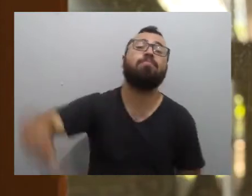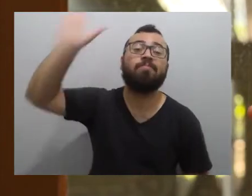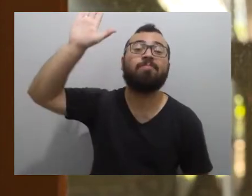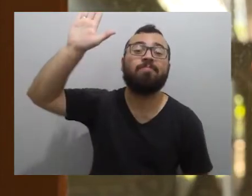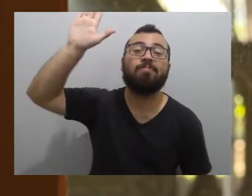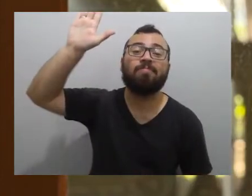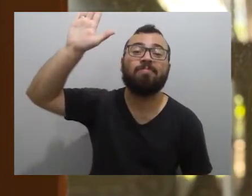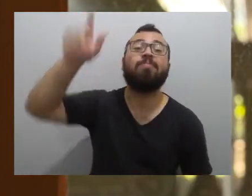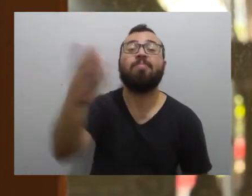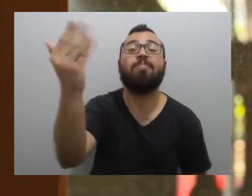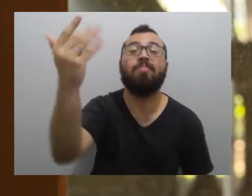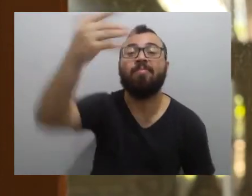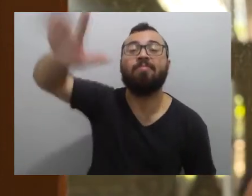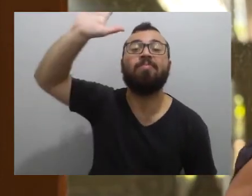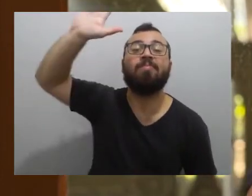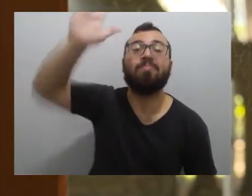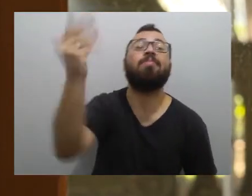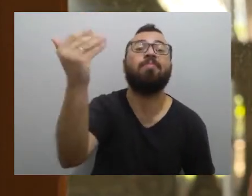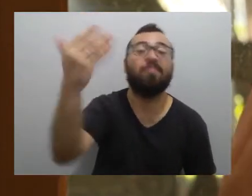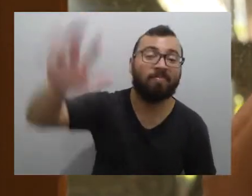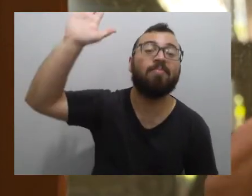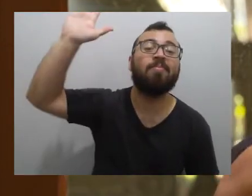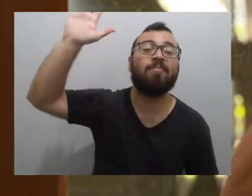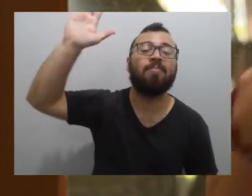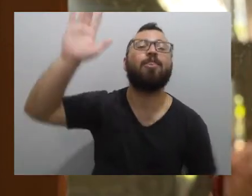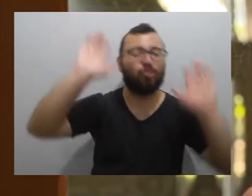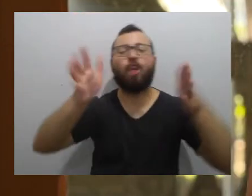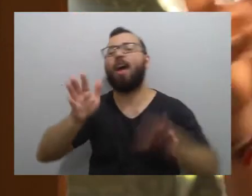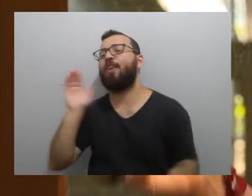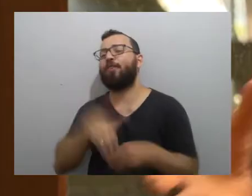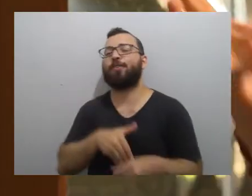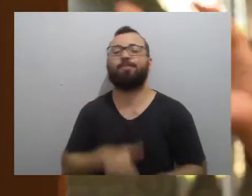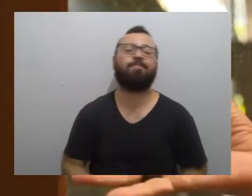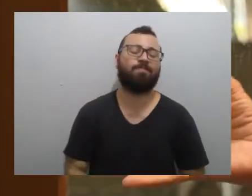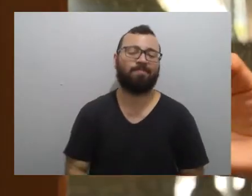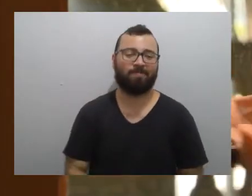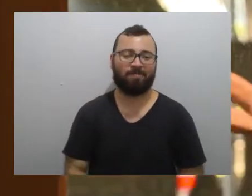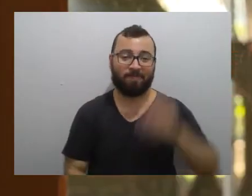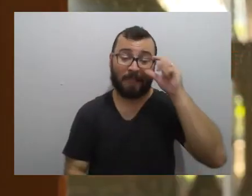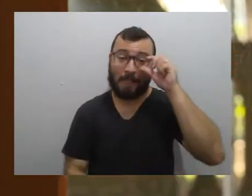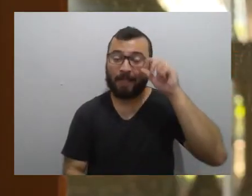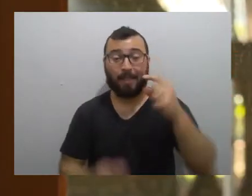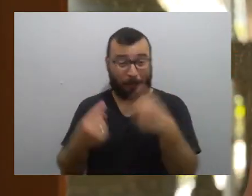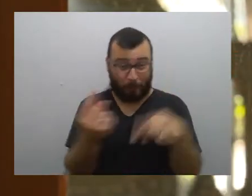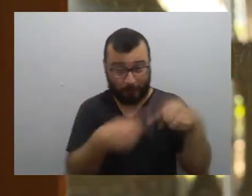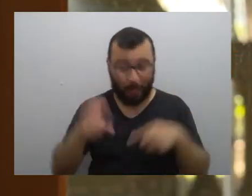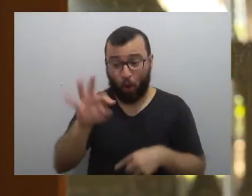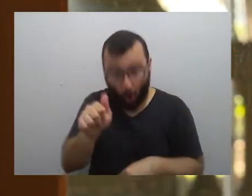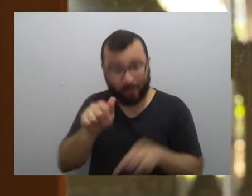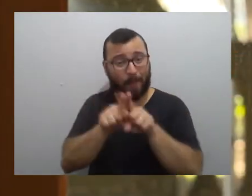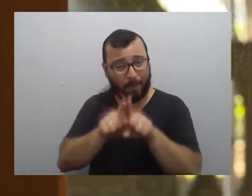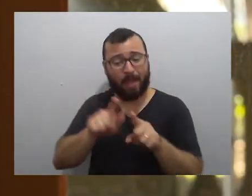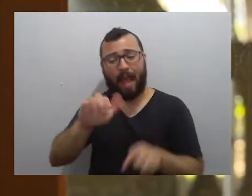assumidos dentro da entrada do REUNE, eles incluíam essa democratização do acesso. E a gente tem também,